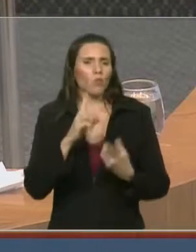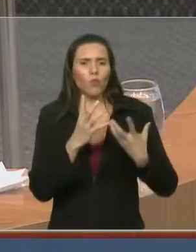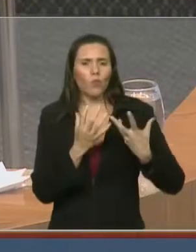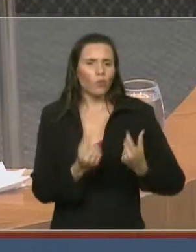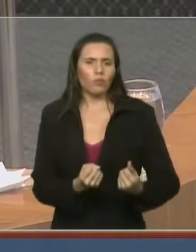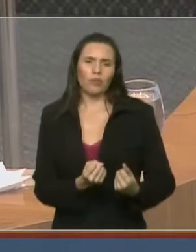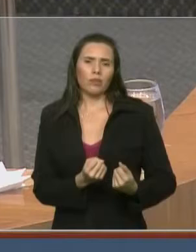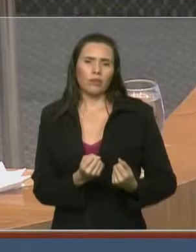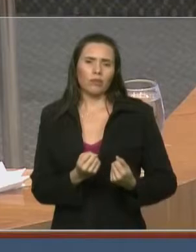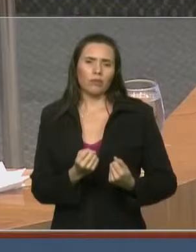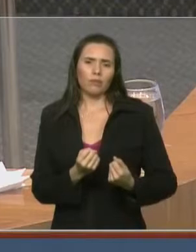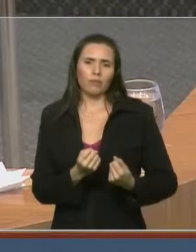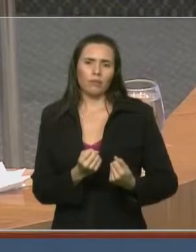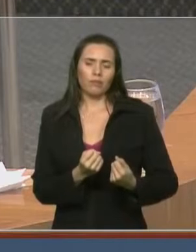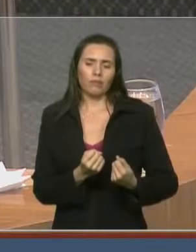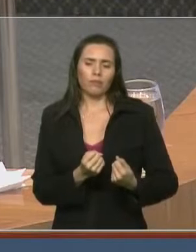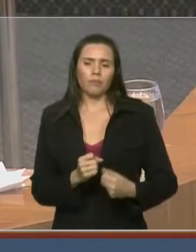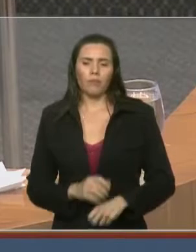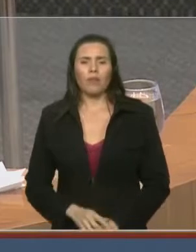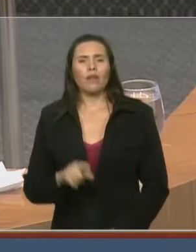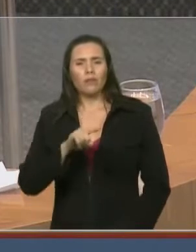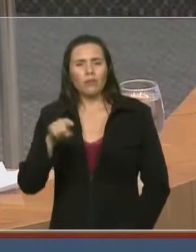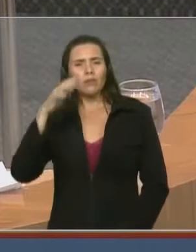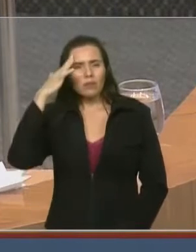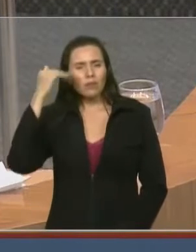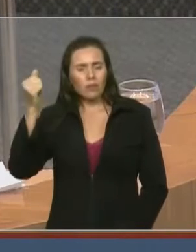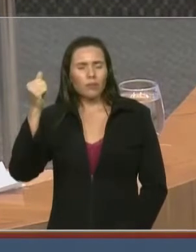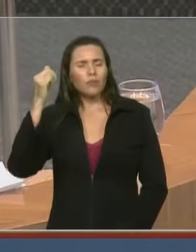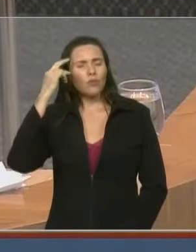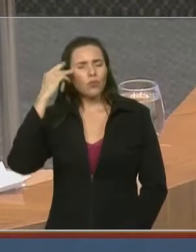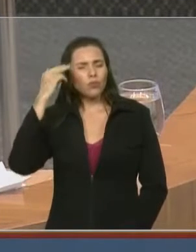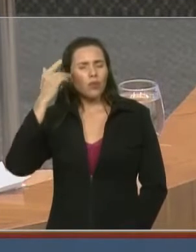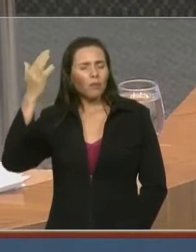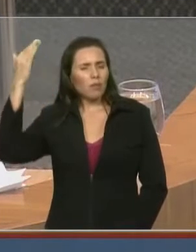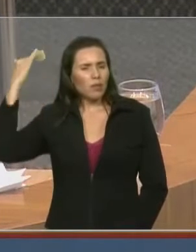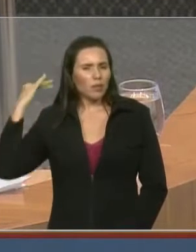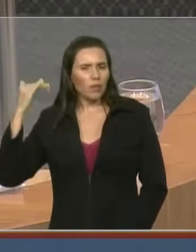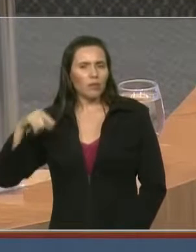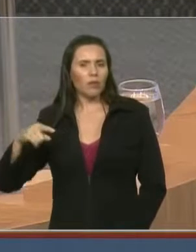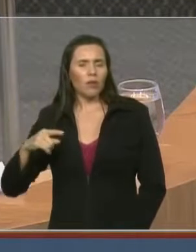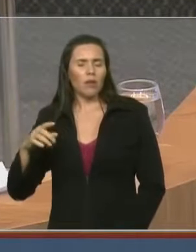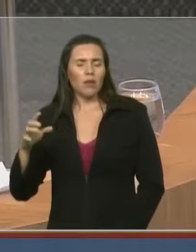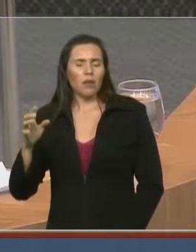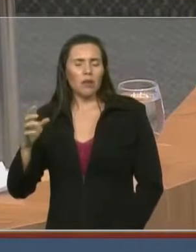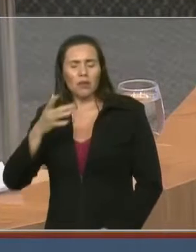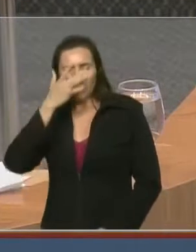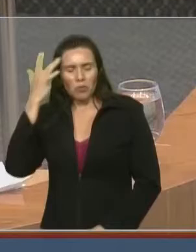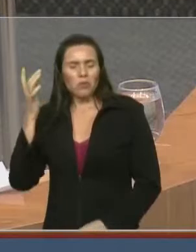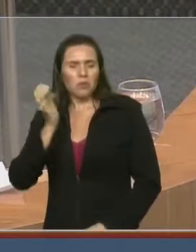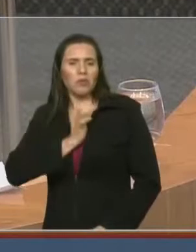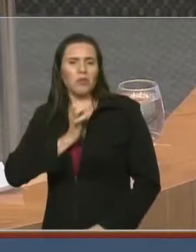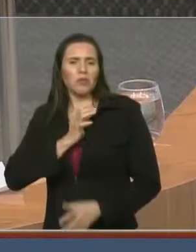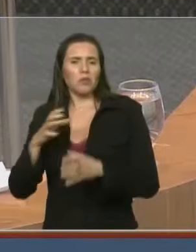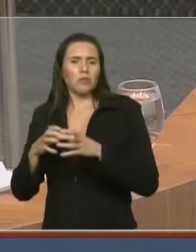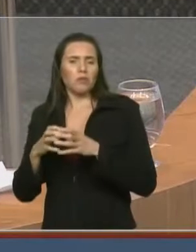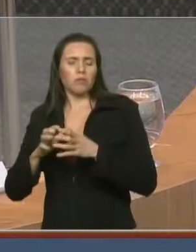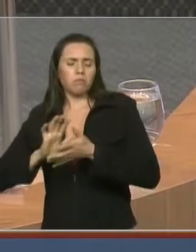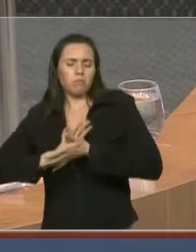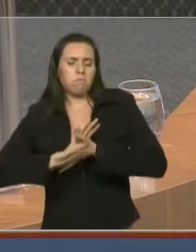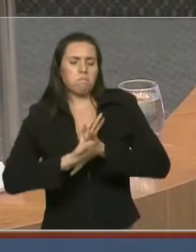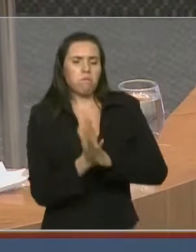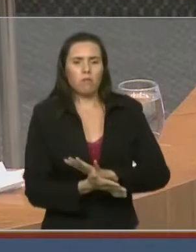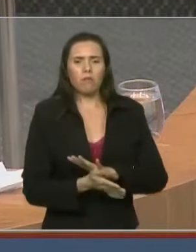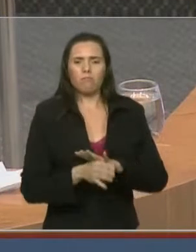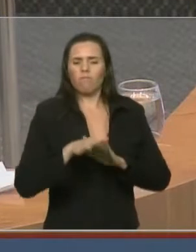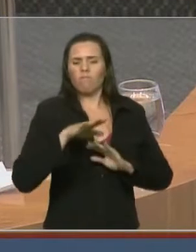cooptação. Os exemplos históricos de repressão, em alguns casos, foram massacre de pessoas pobres, em outros